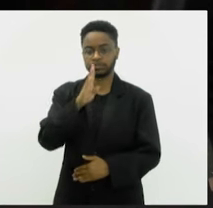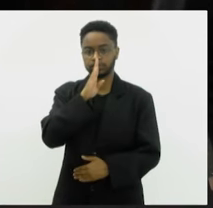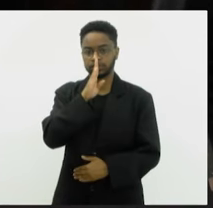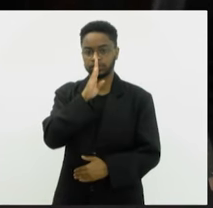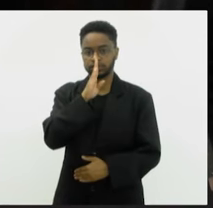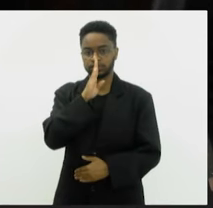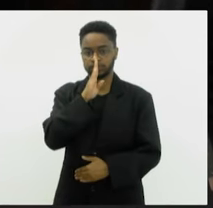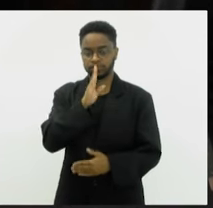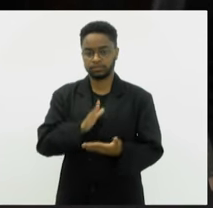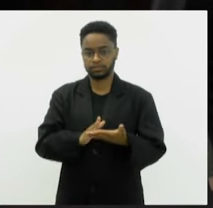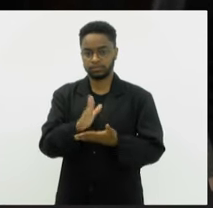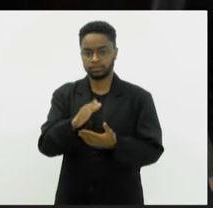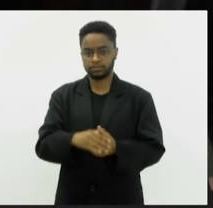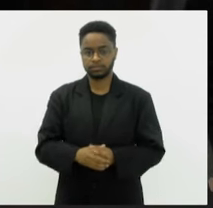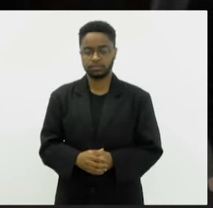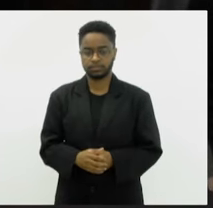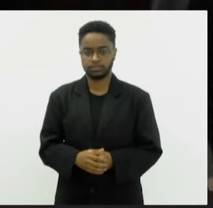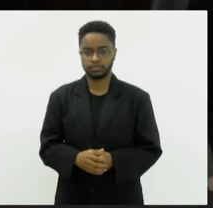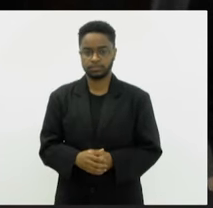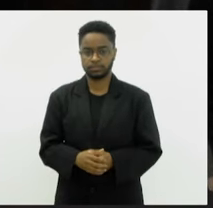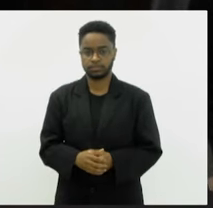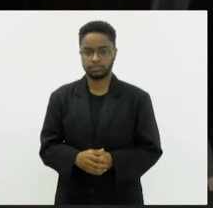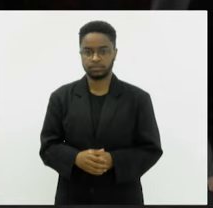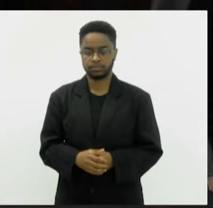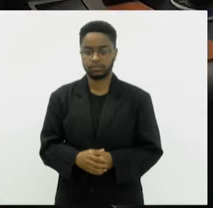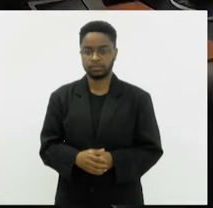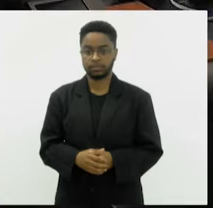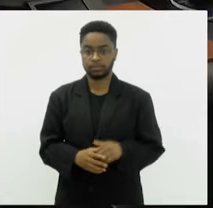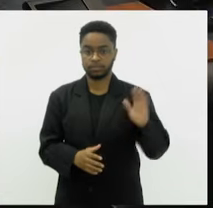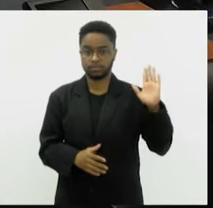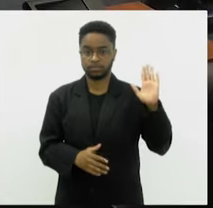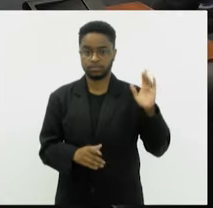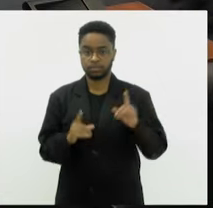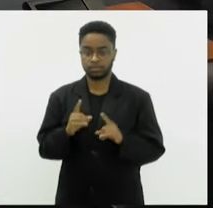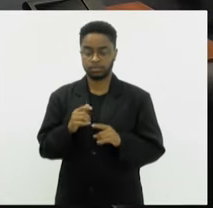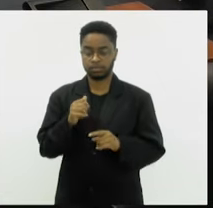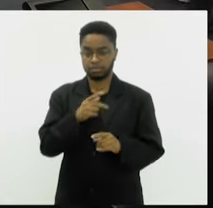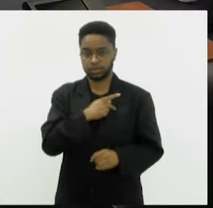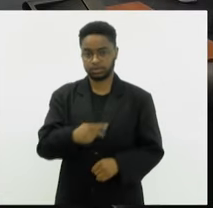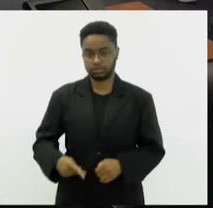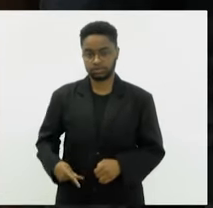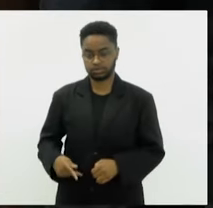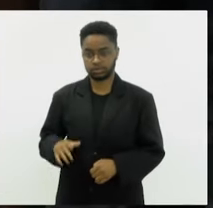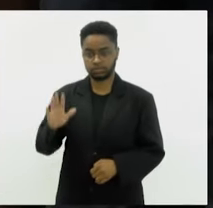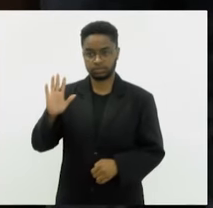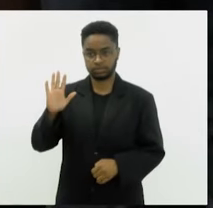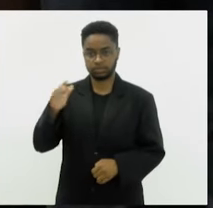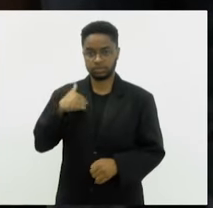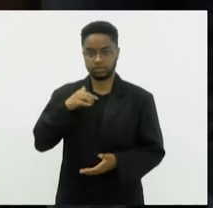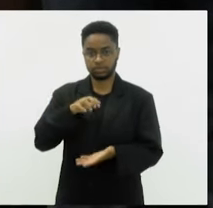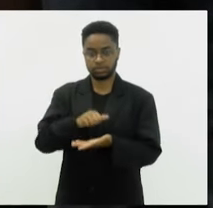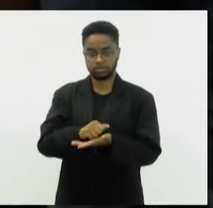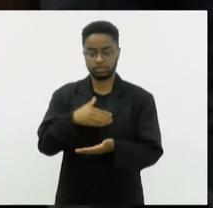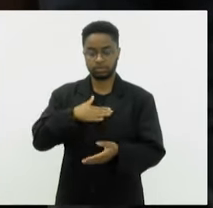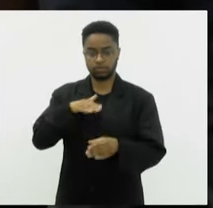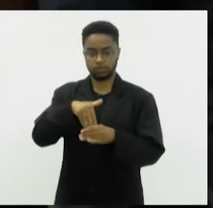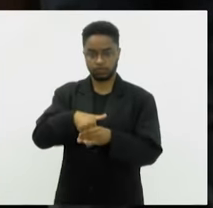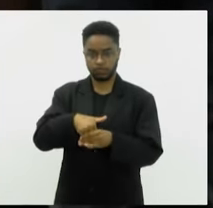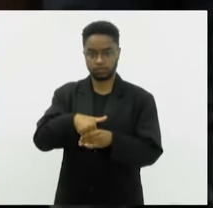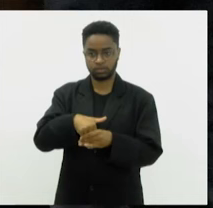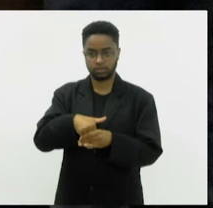estão. Aprovado, salvo destaque. Senhor presidente, por favor, registrar meu